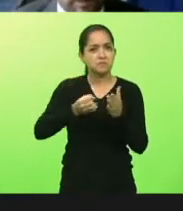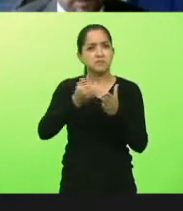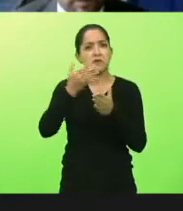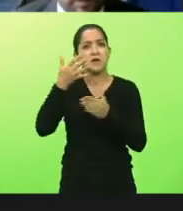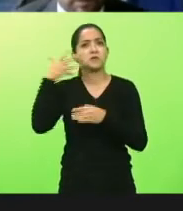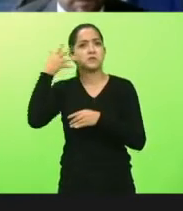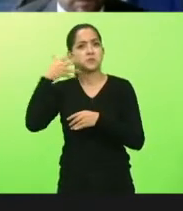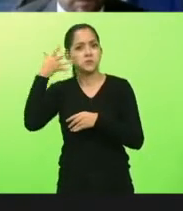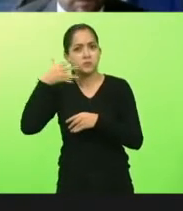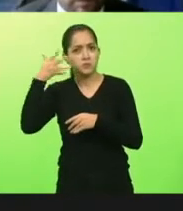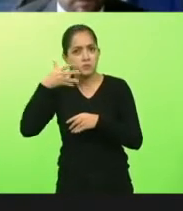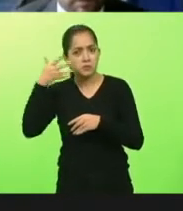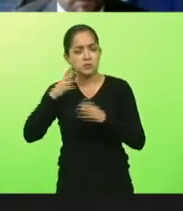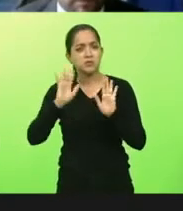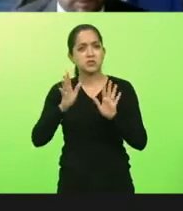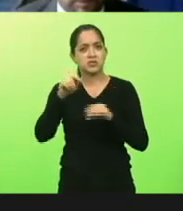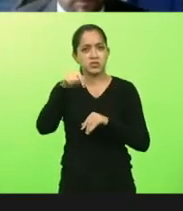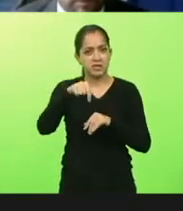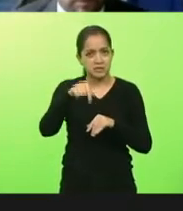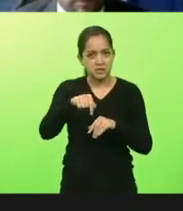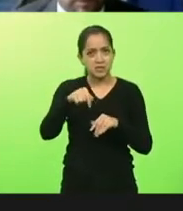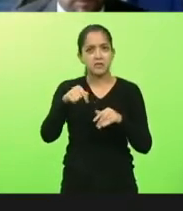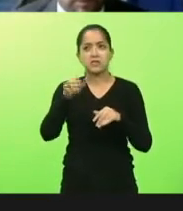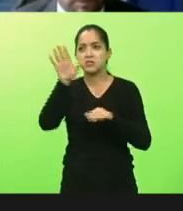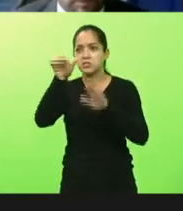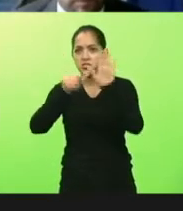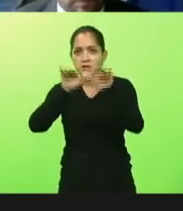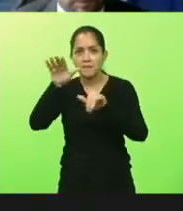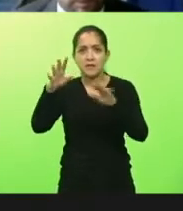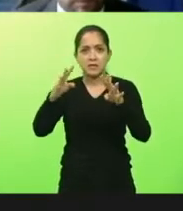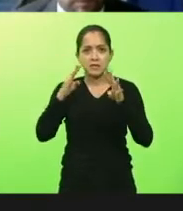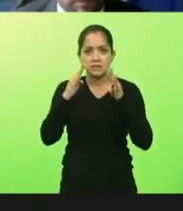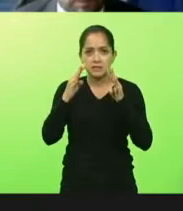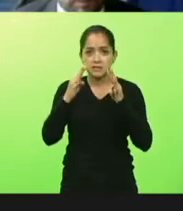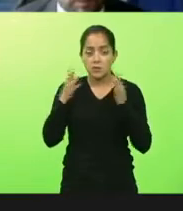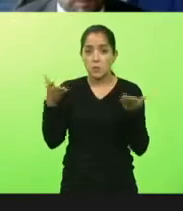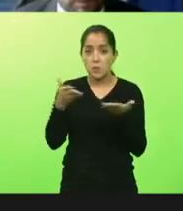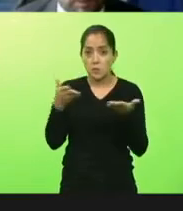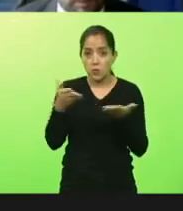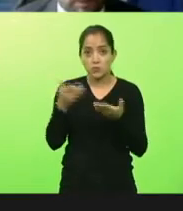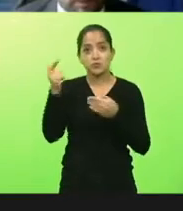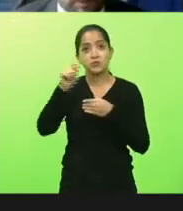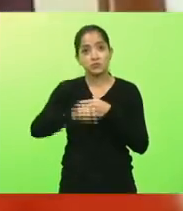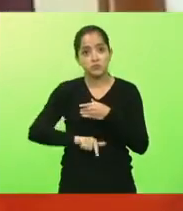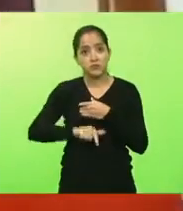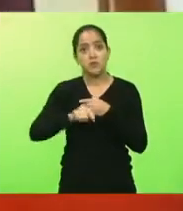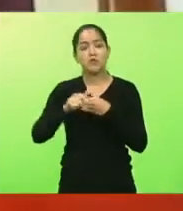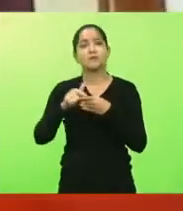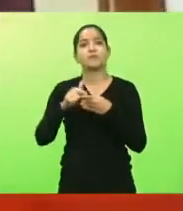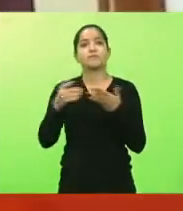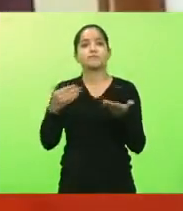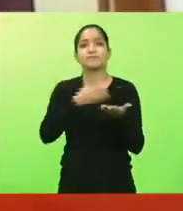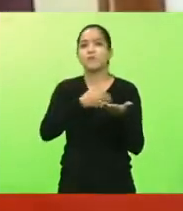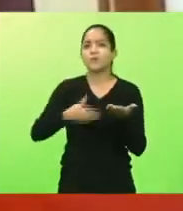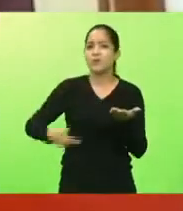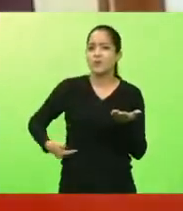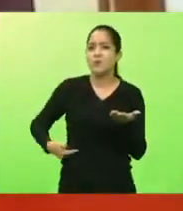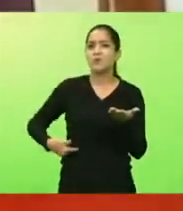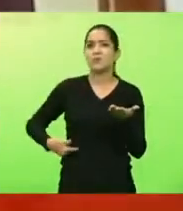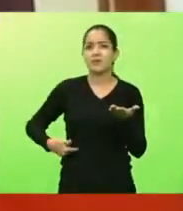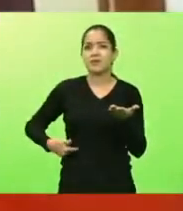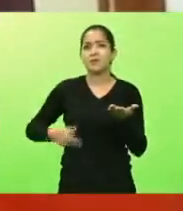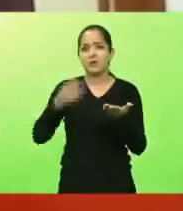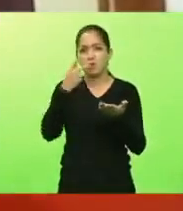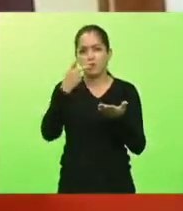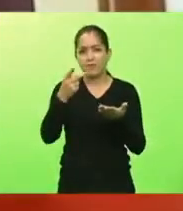Quantos discursos eu já fiz aqui chamando atenção para isso. Hoje eu fiz de novo. É um governo meio, como dizia o doutor